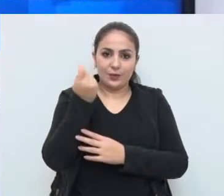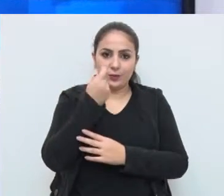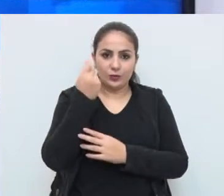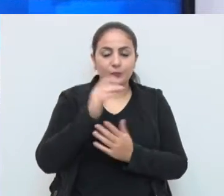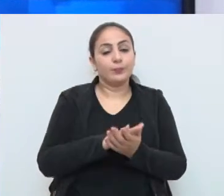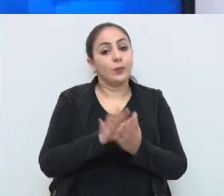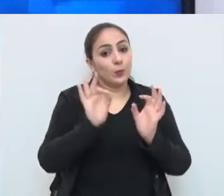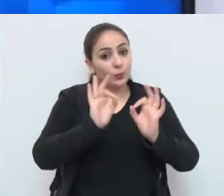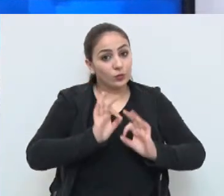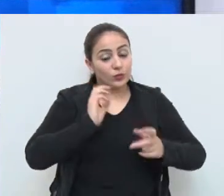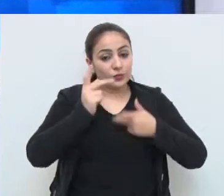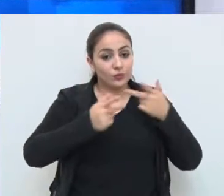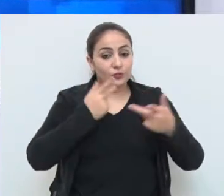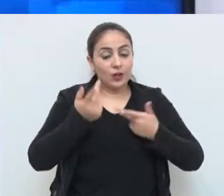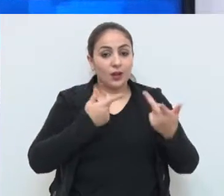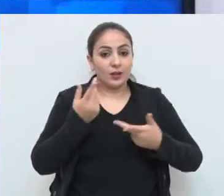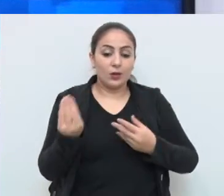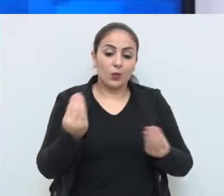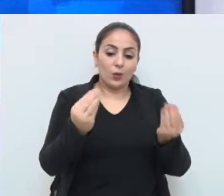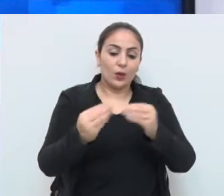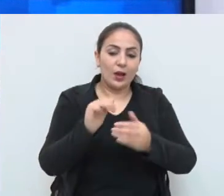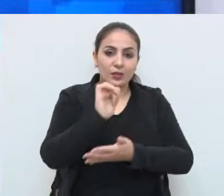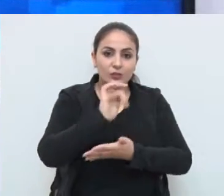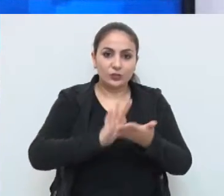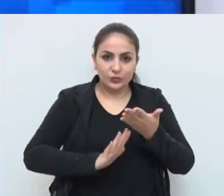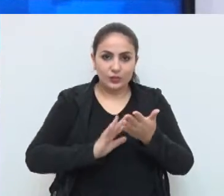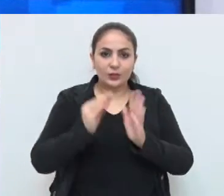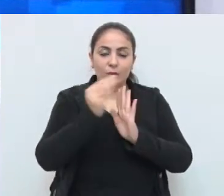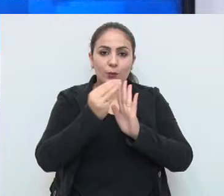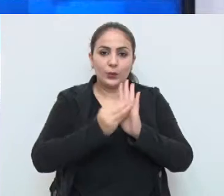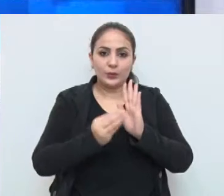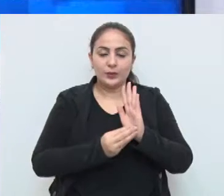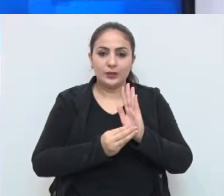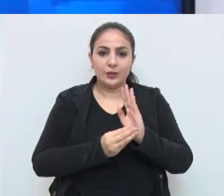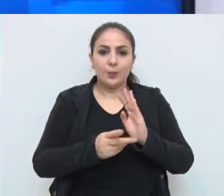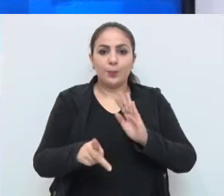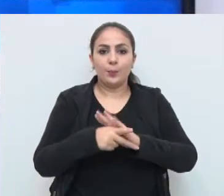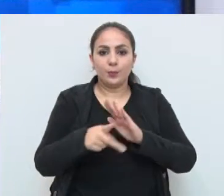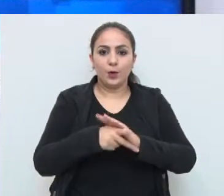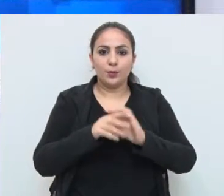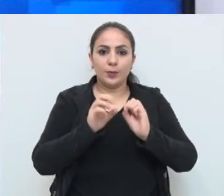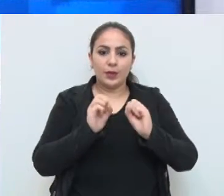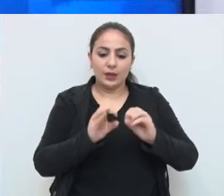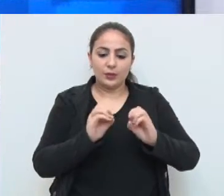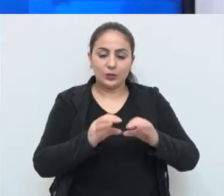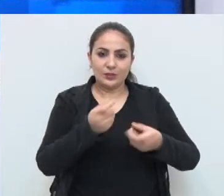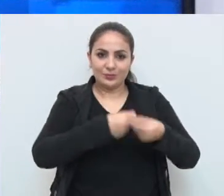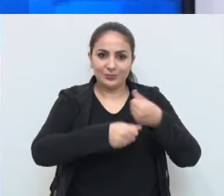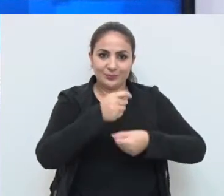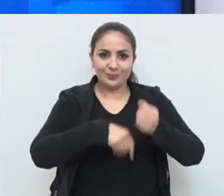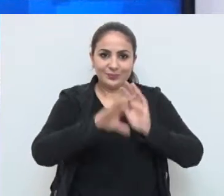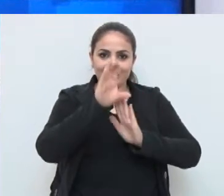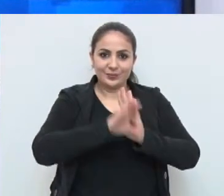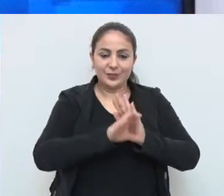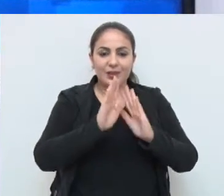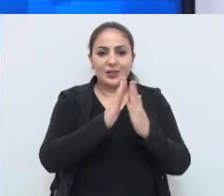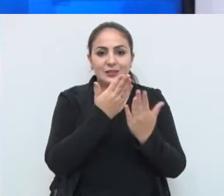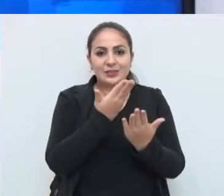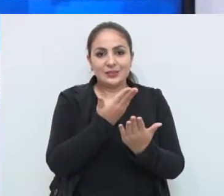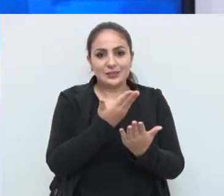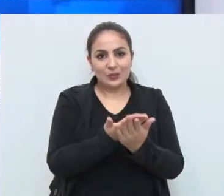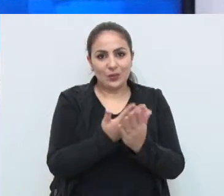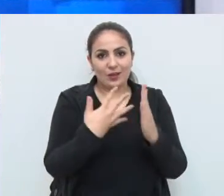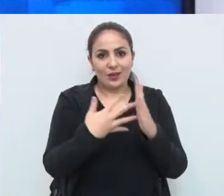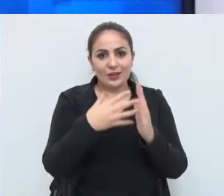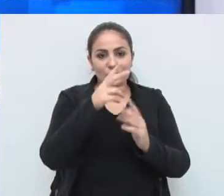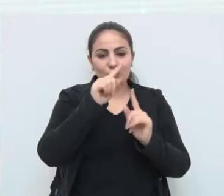dos projetos determina a inclusão de atividades e conteúdos relativos à educação financeira no currículo das